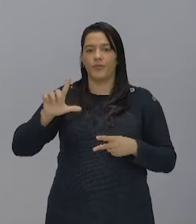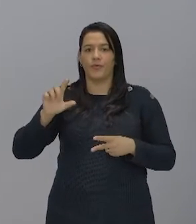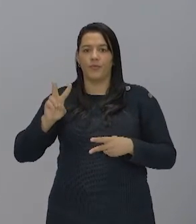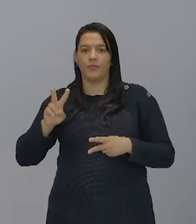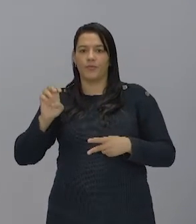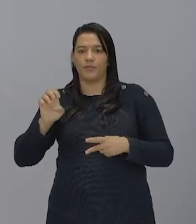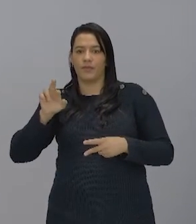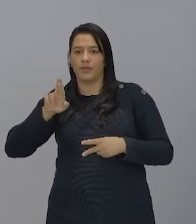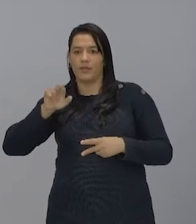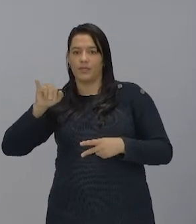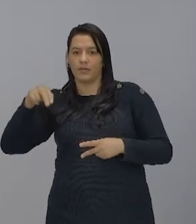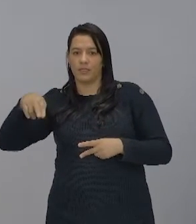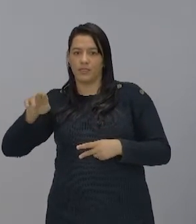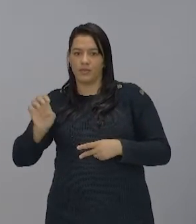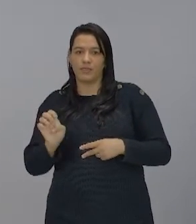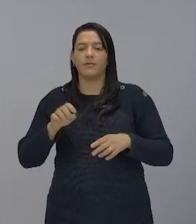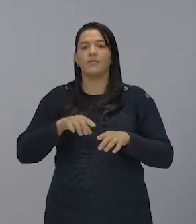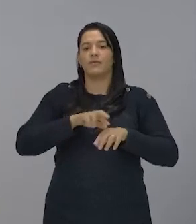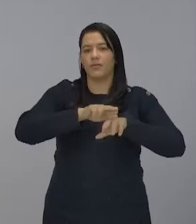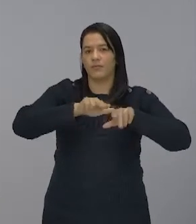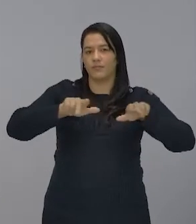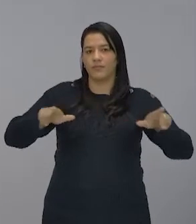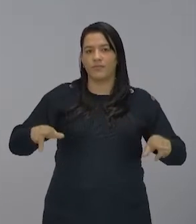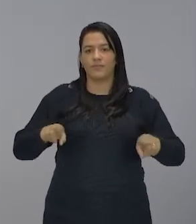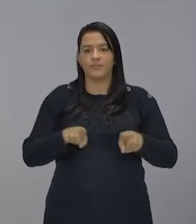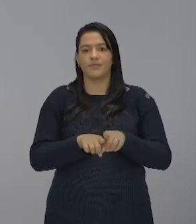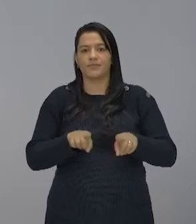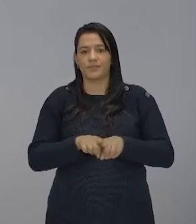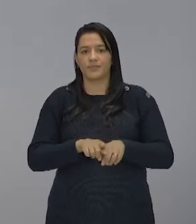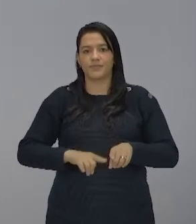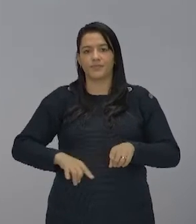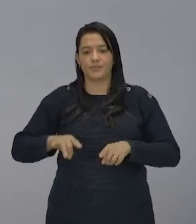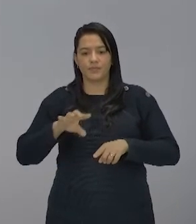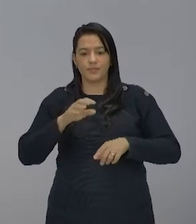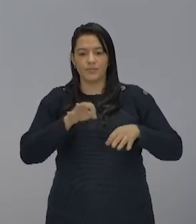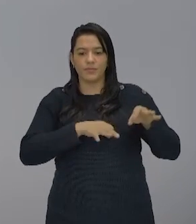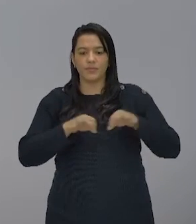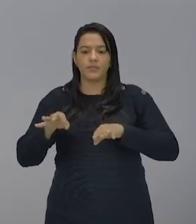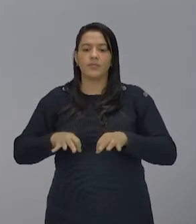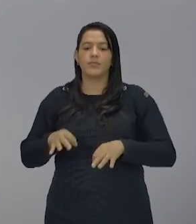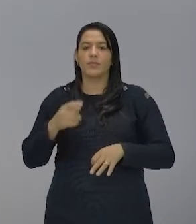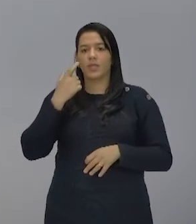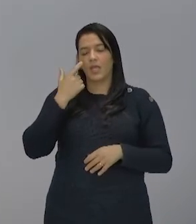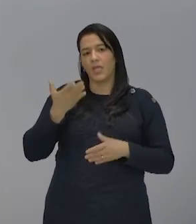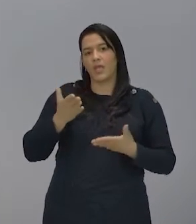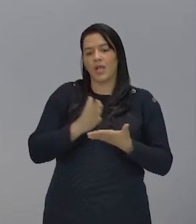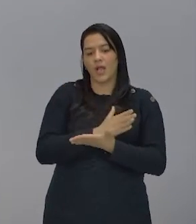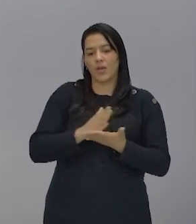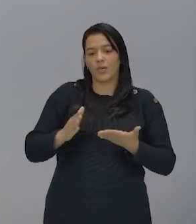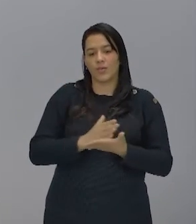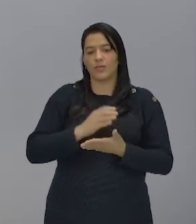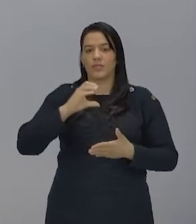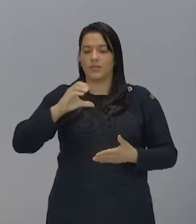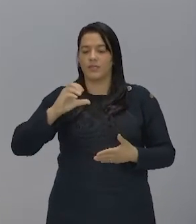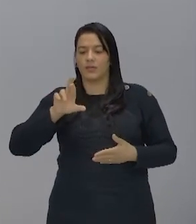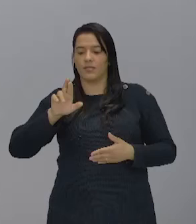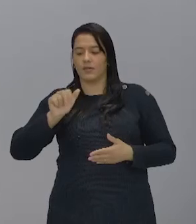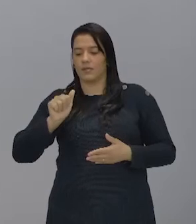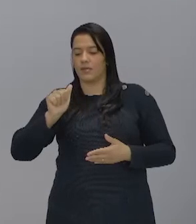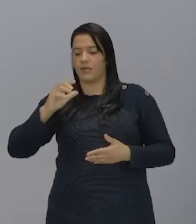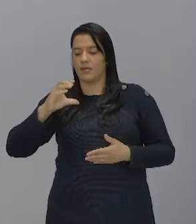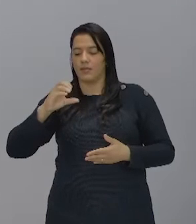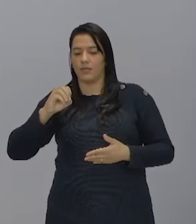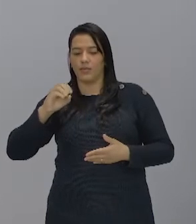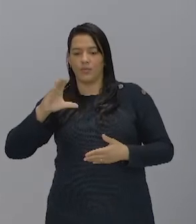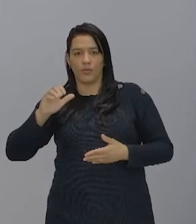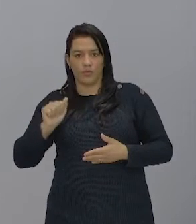né, e aí de repente você tem lá, agora que você acabou de traduzir o X-Espadas, que você tem o Krakoa ainda, que você tem lá um alfabeto